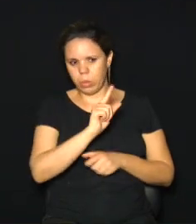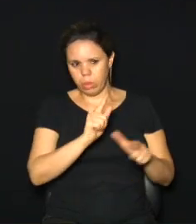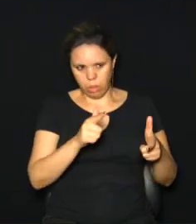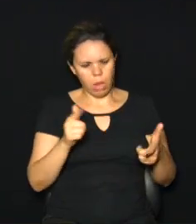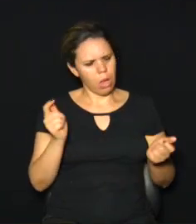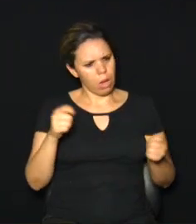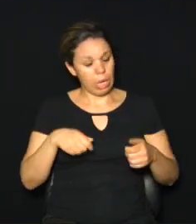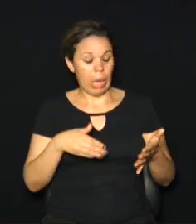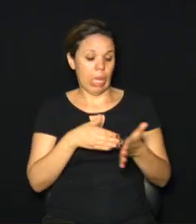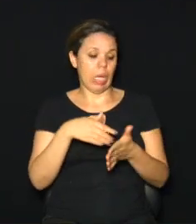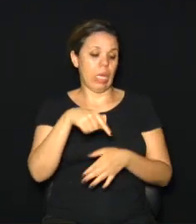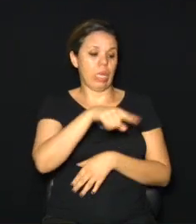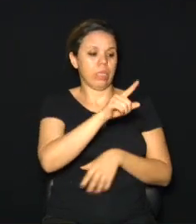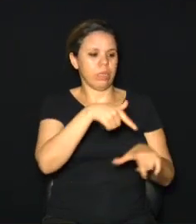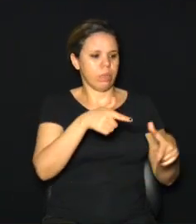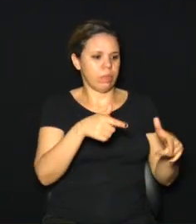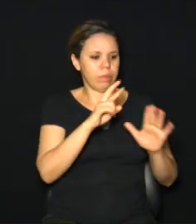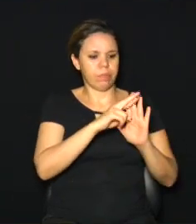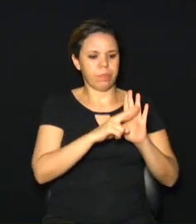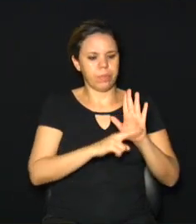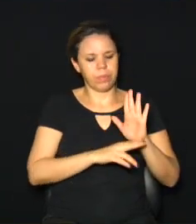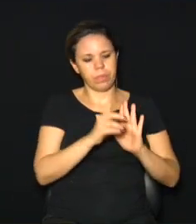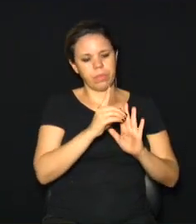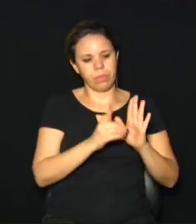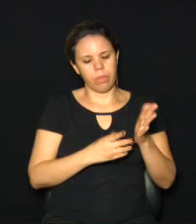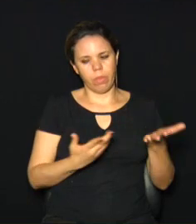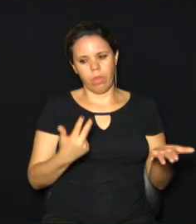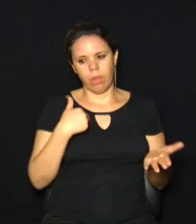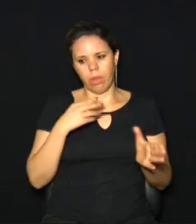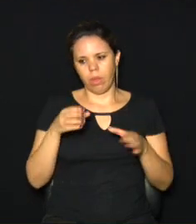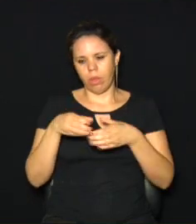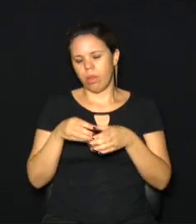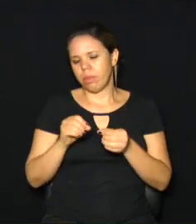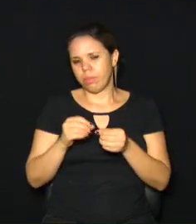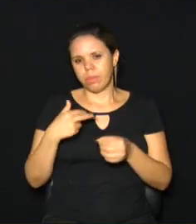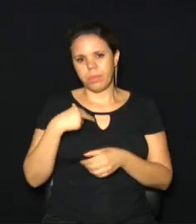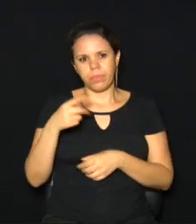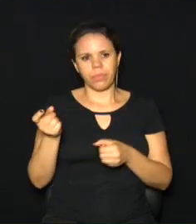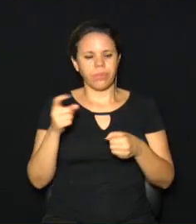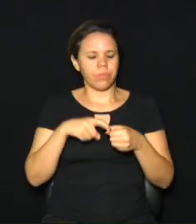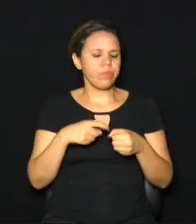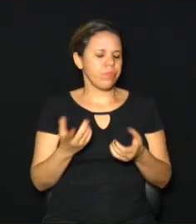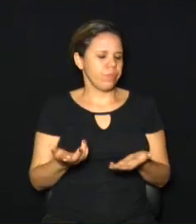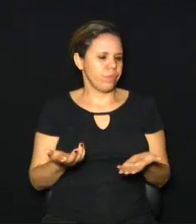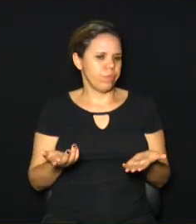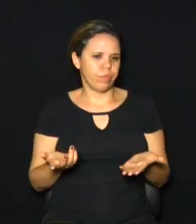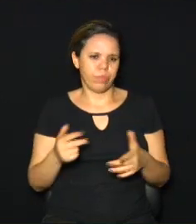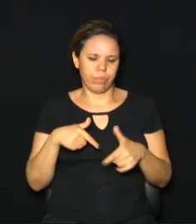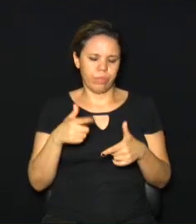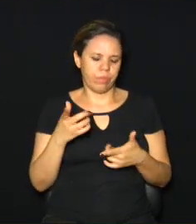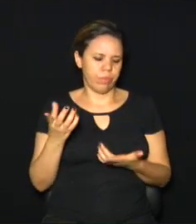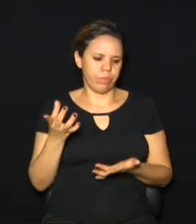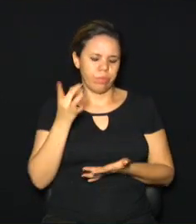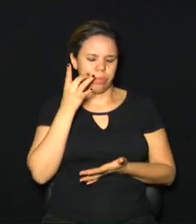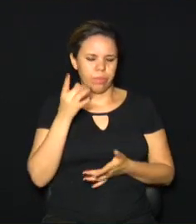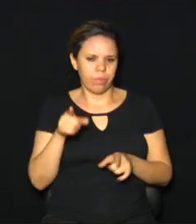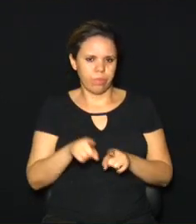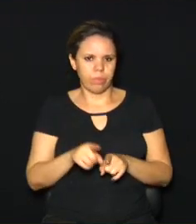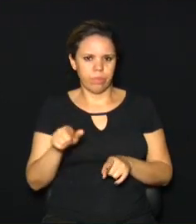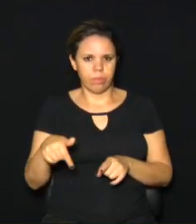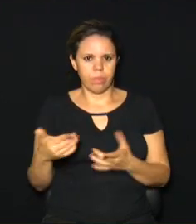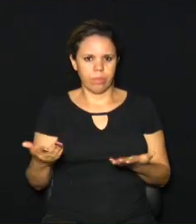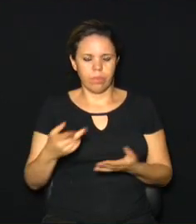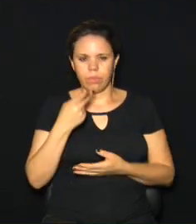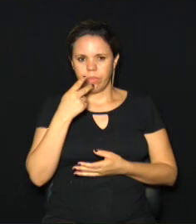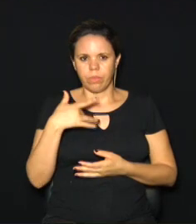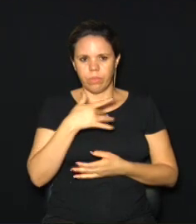está impossibilitado. Existe uma norma, existe um conjunto de normas, de regramentos que impõem isso, né? Impõe. Aqui no momento nós estamos